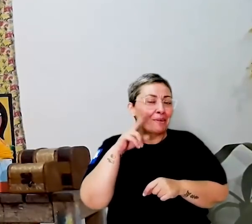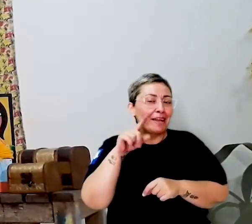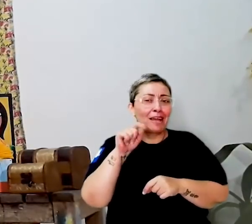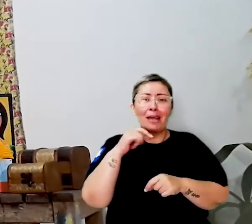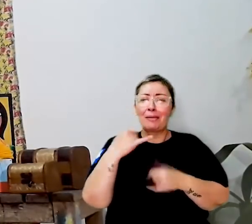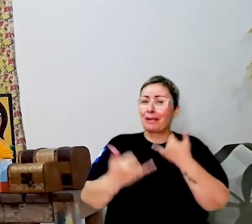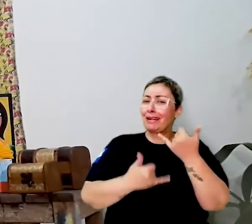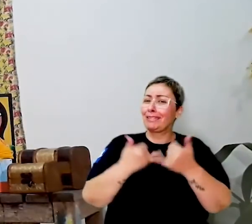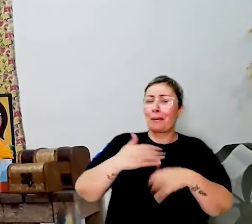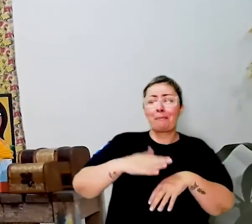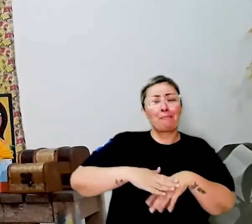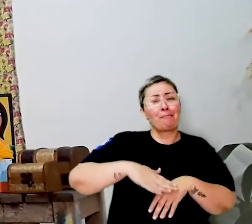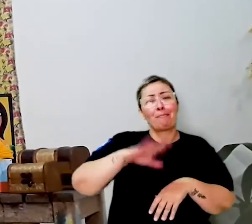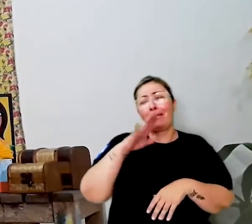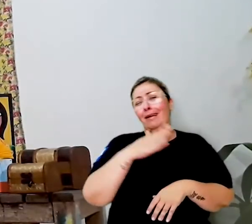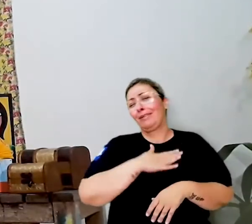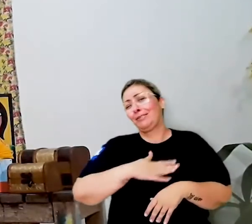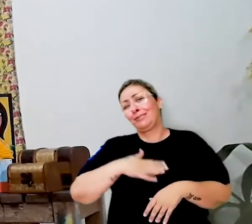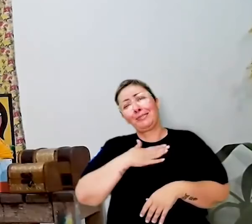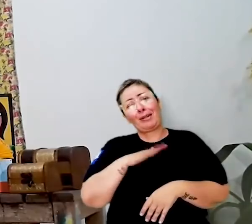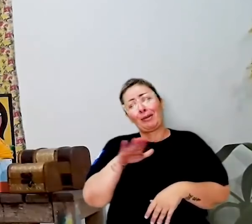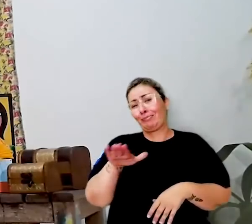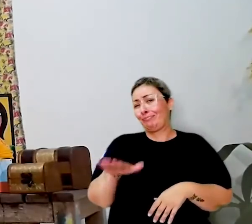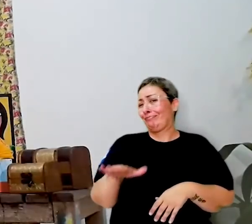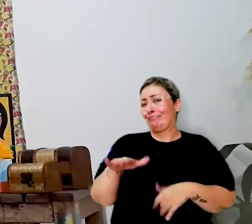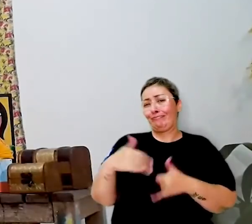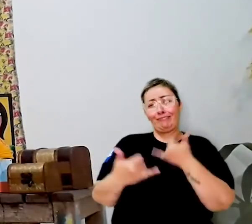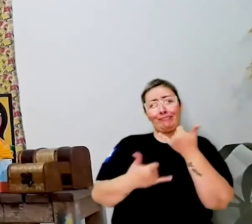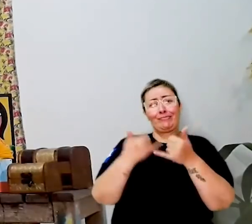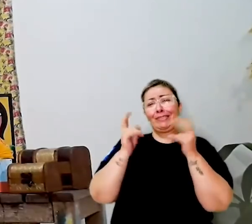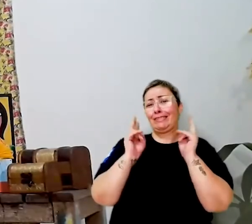das brincadeiras que eu mais gostava quando eu era pequena de brincar.